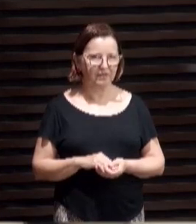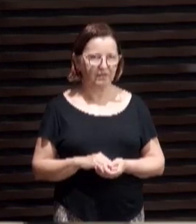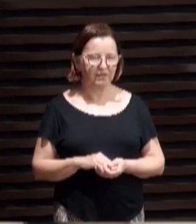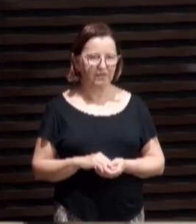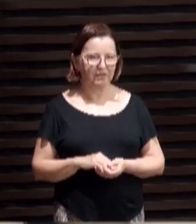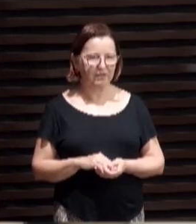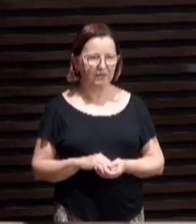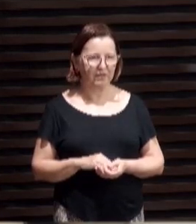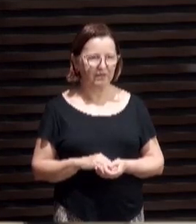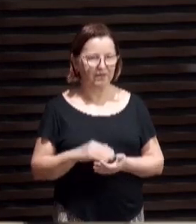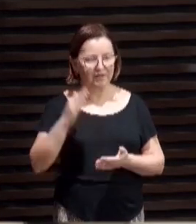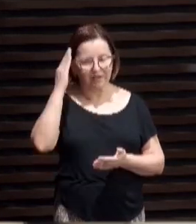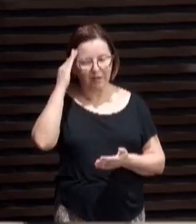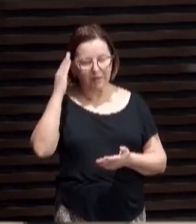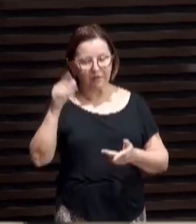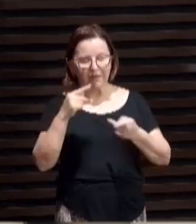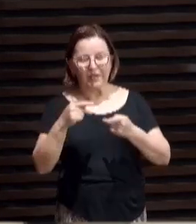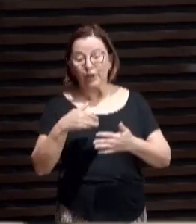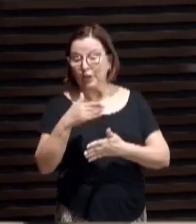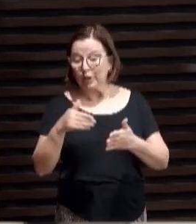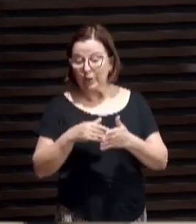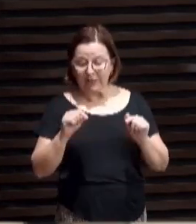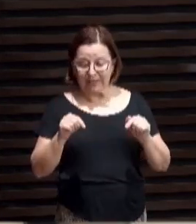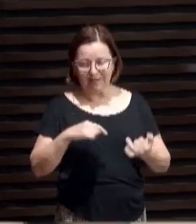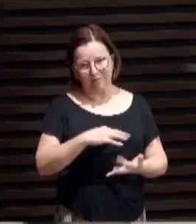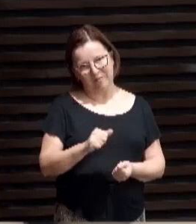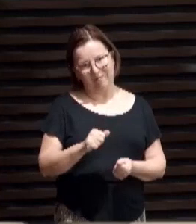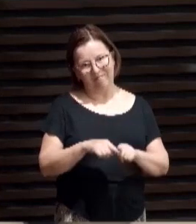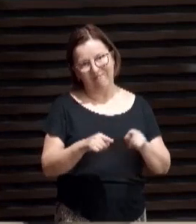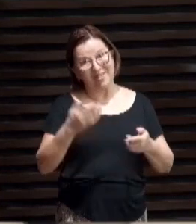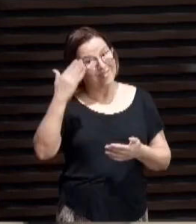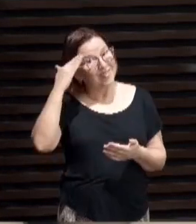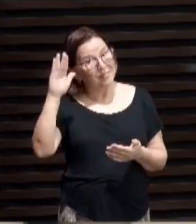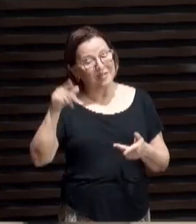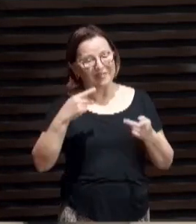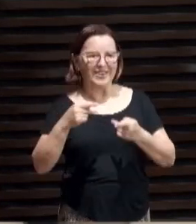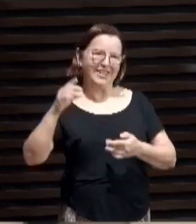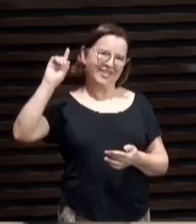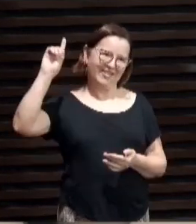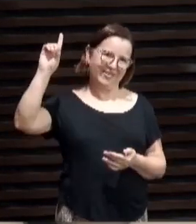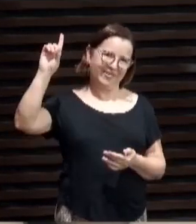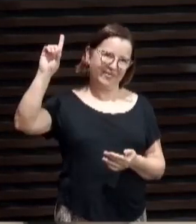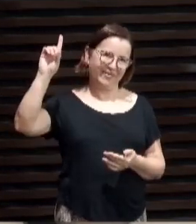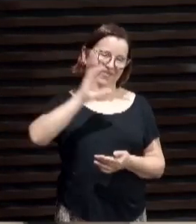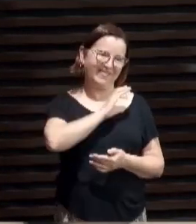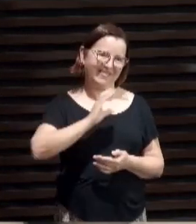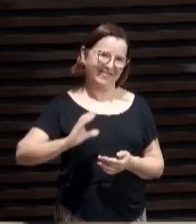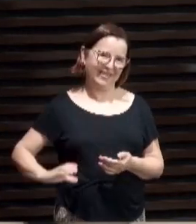Sabemos falar de tudo, mas não sabemos falar de Deus, de